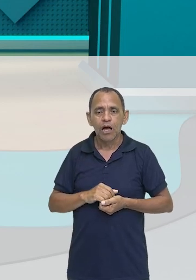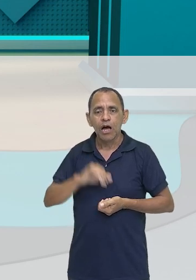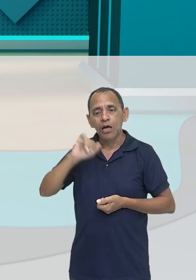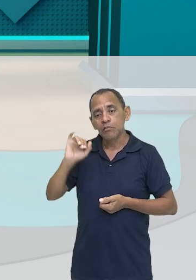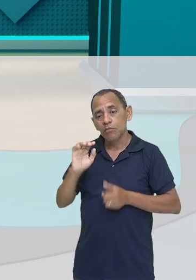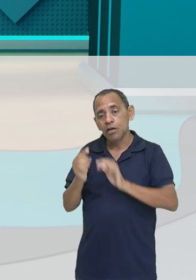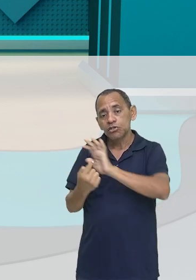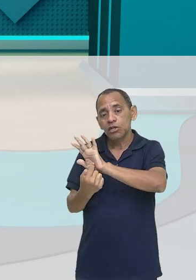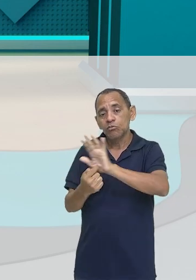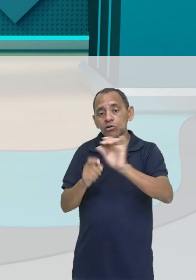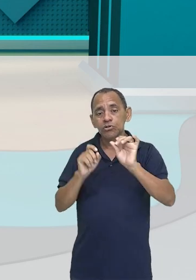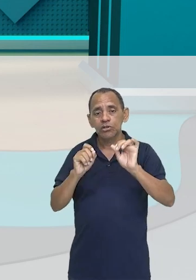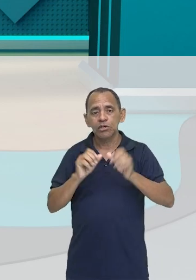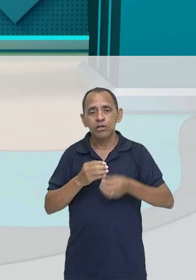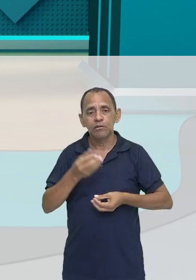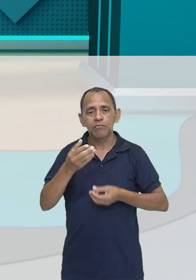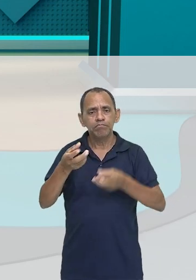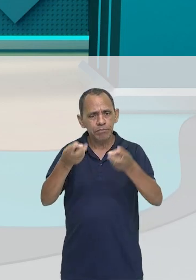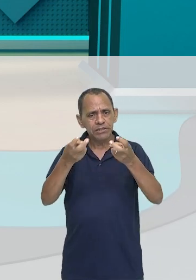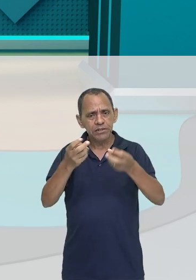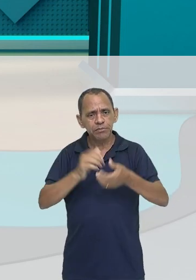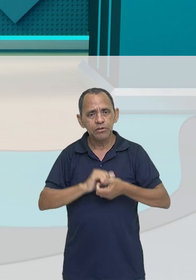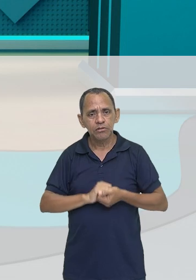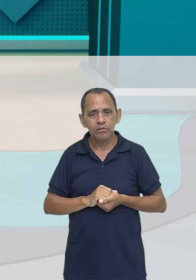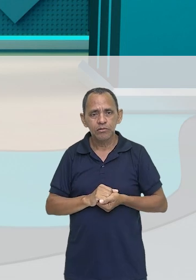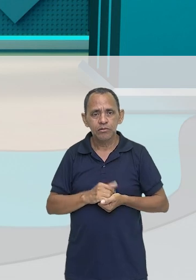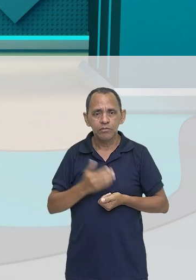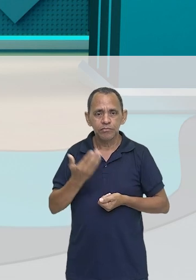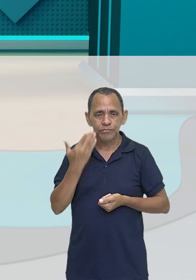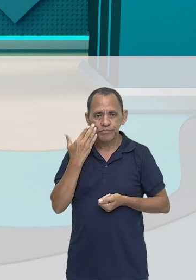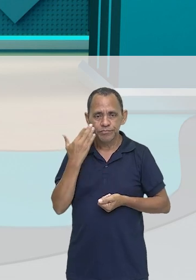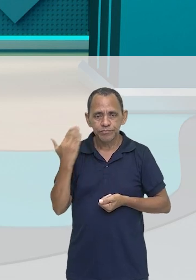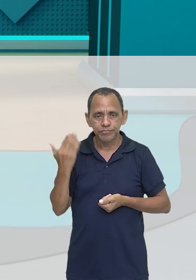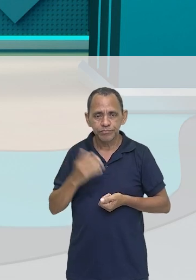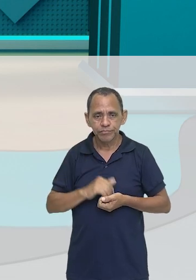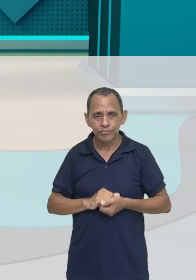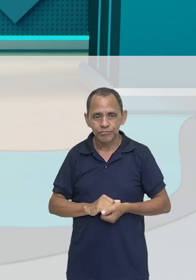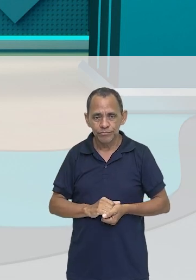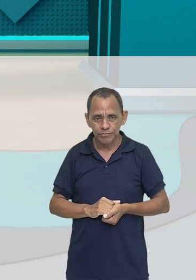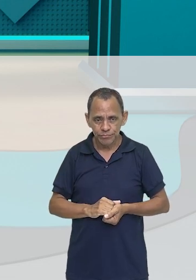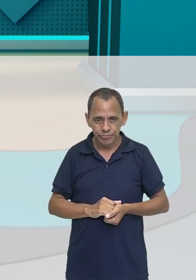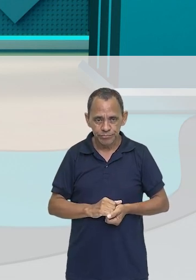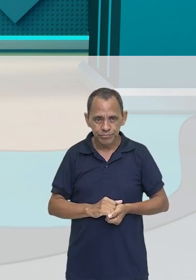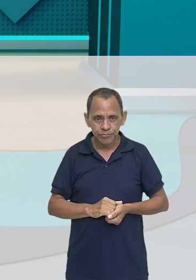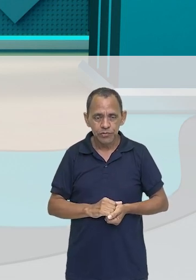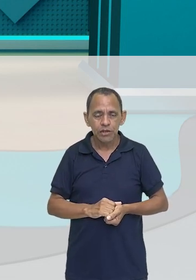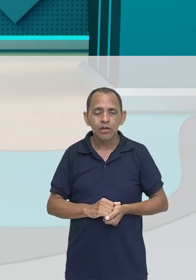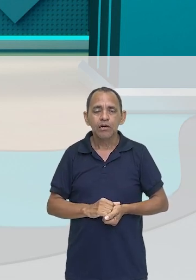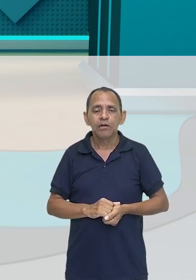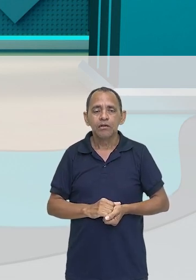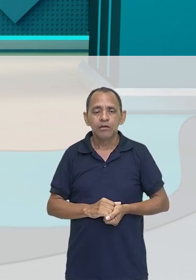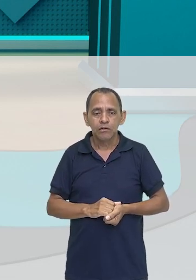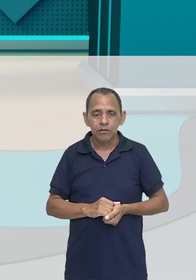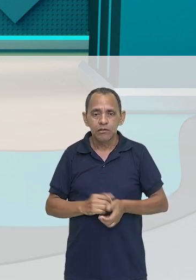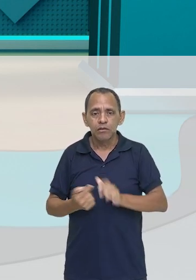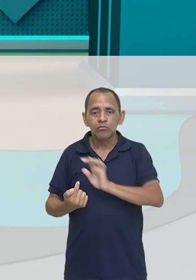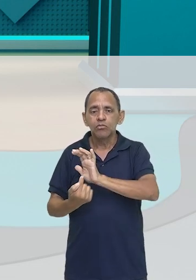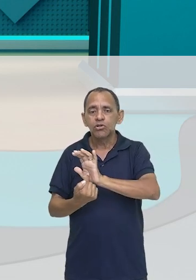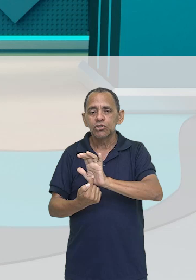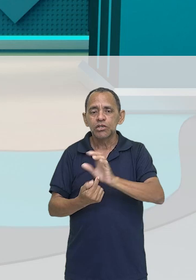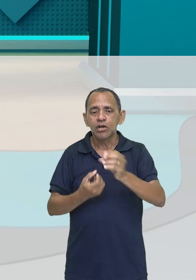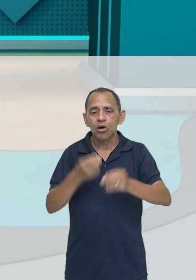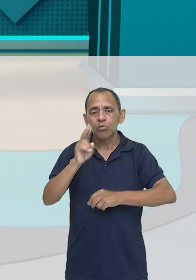o nosso Kenshi, o nosso Kendoka, e ele vem demonstrando aqui para a gente o que